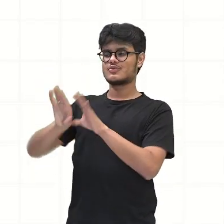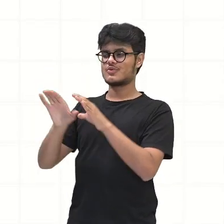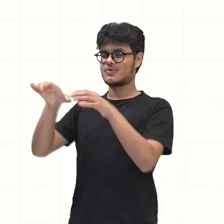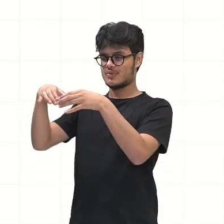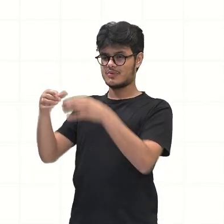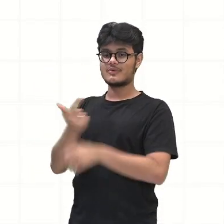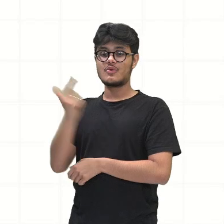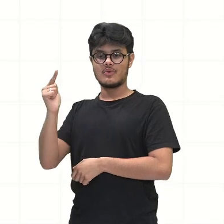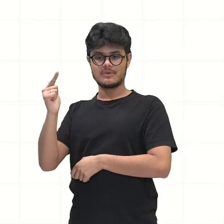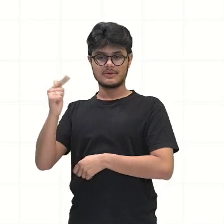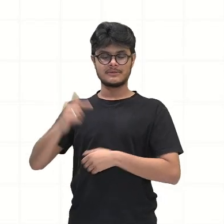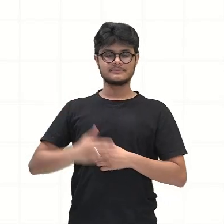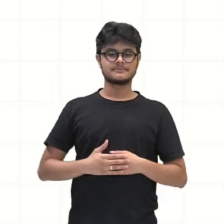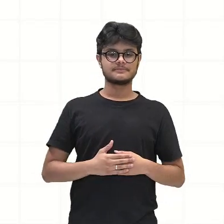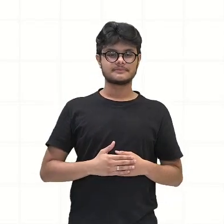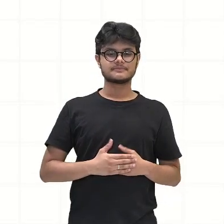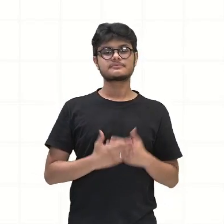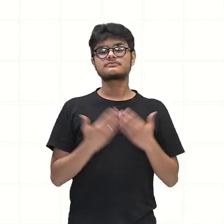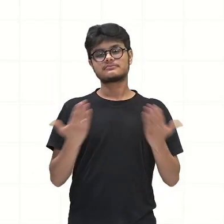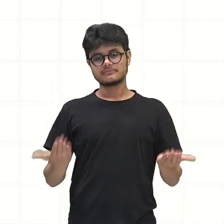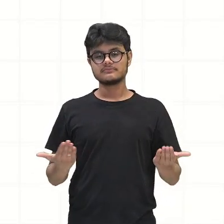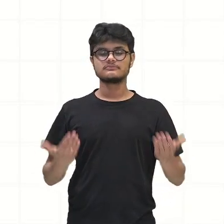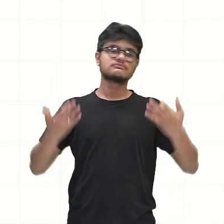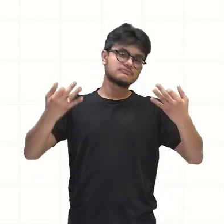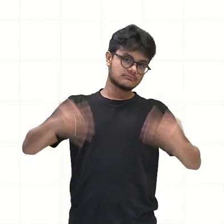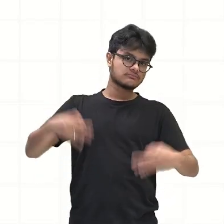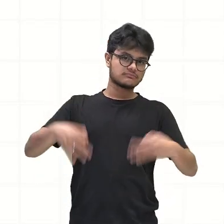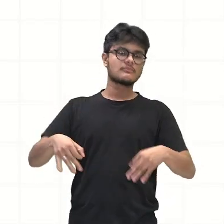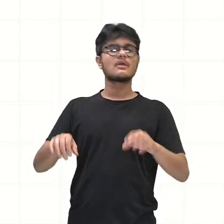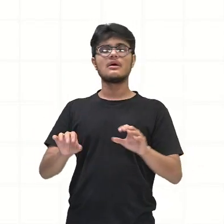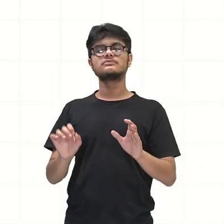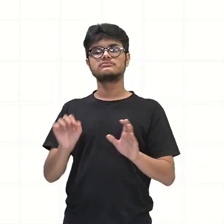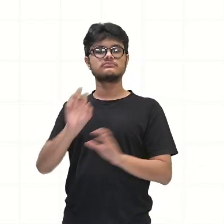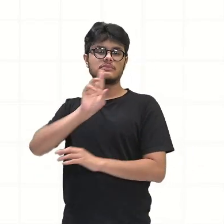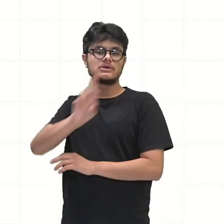conjunto. Então, ele vai ser uma parte menor